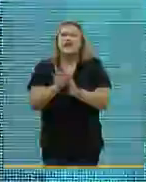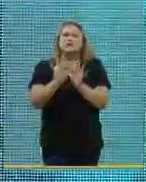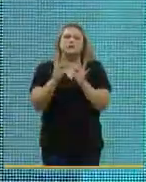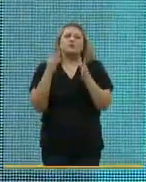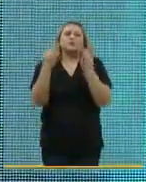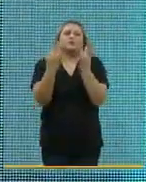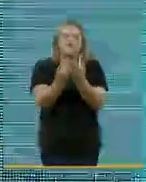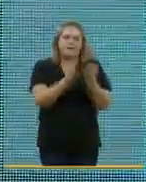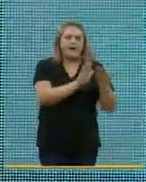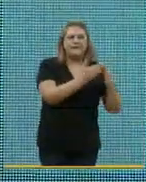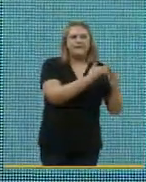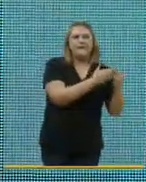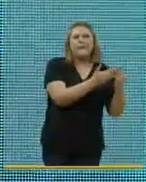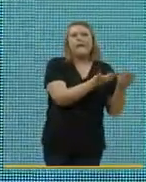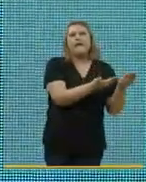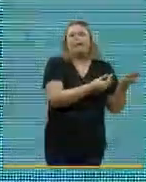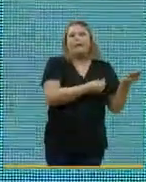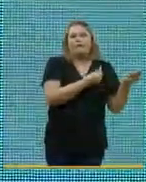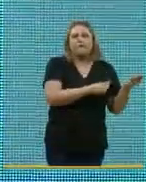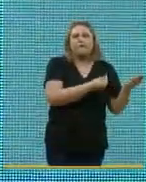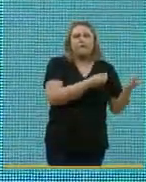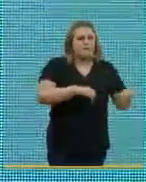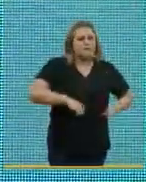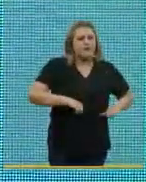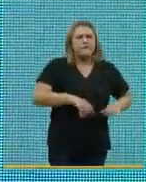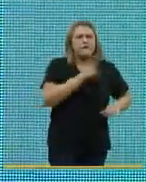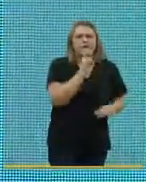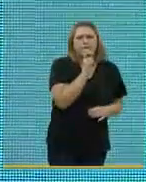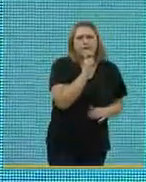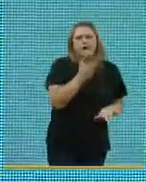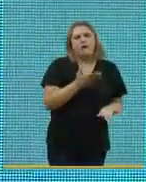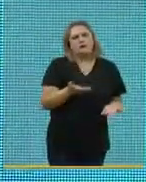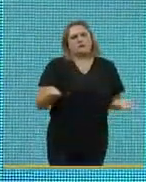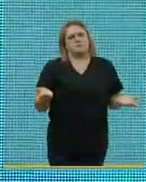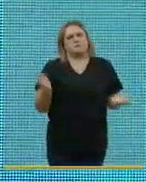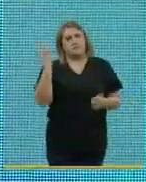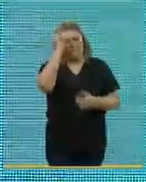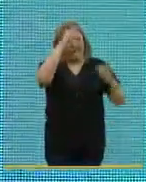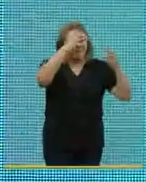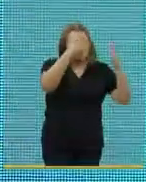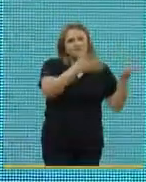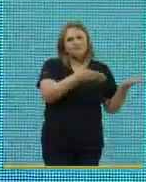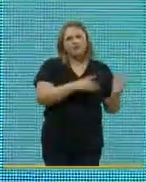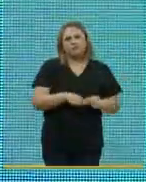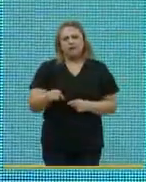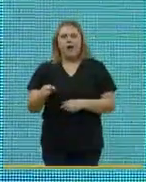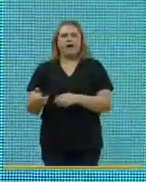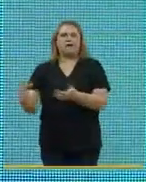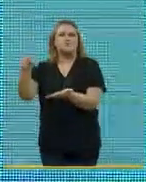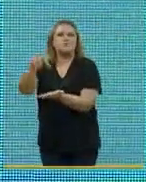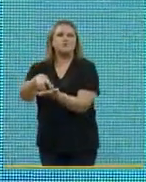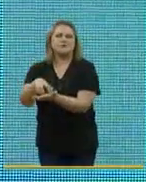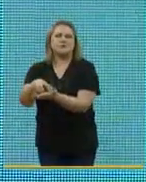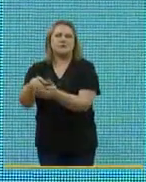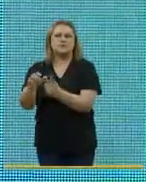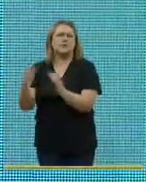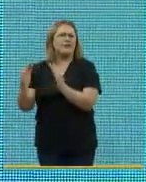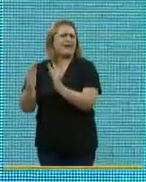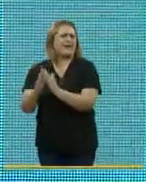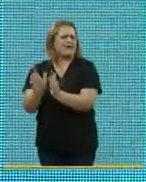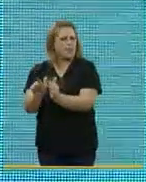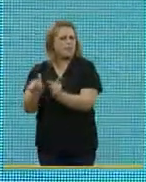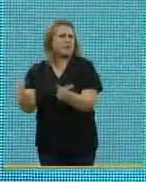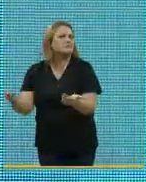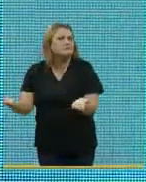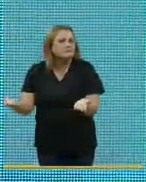em casebres sofrendo do frio sofrendo da chuva pelo brasil afora é evidentemente que nós precisamos começar por